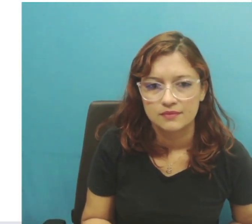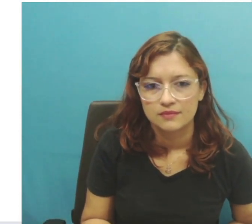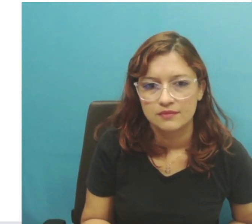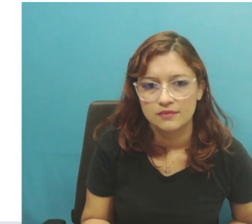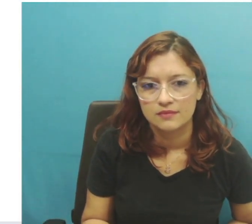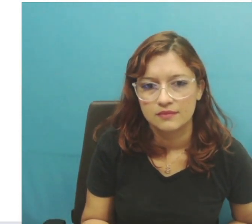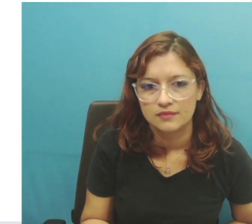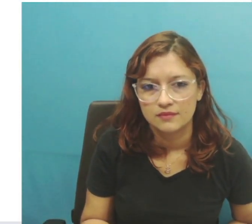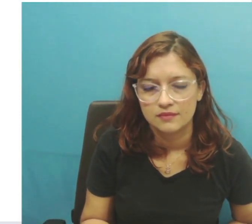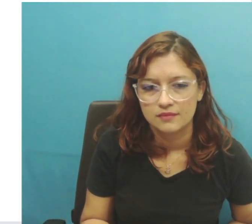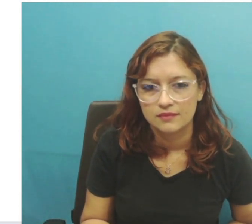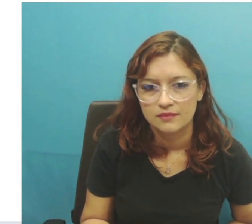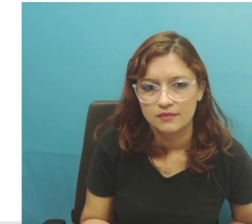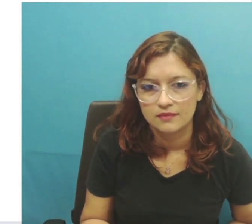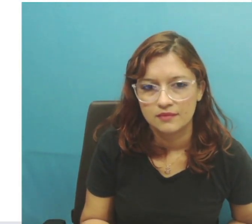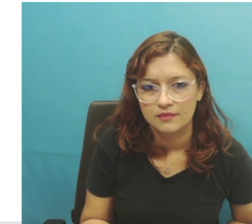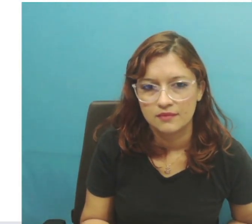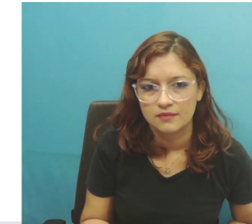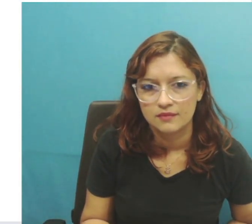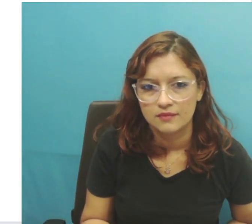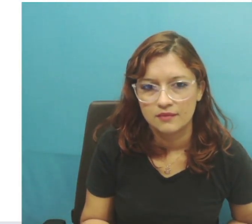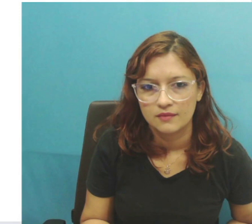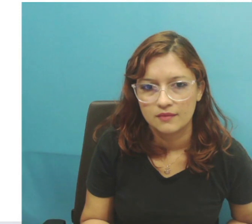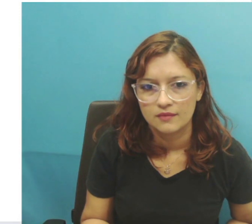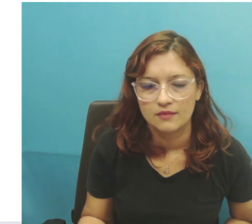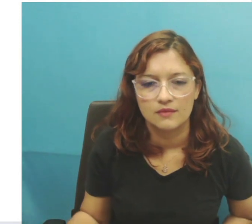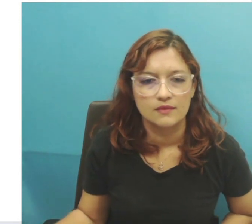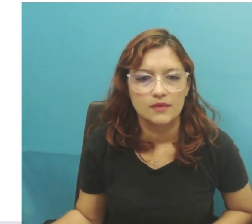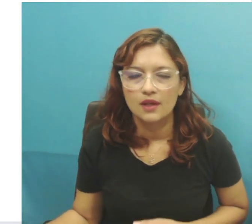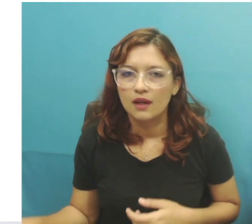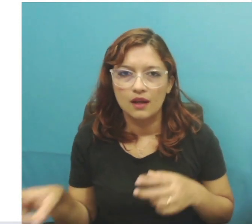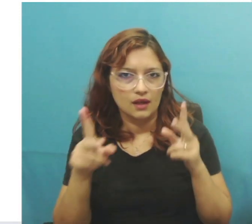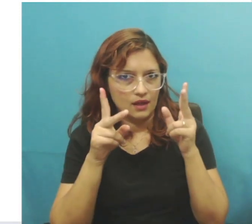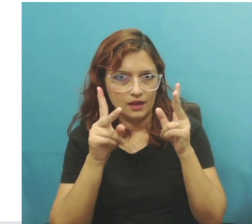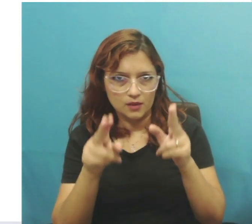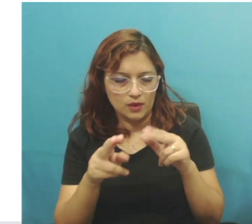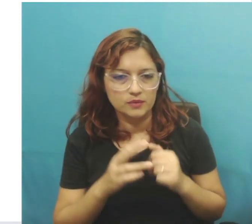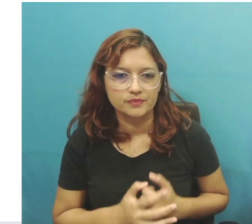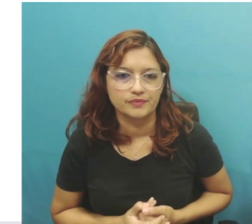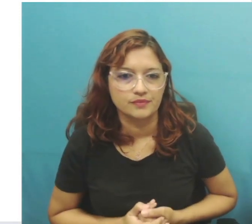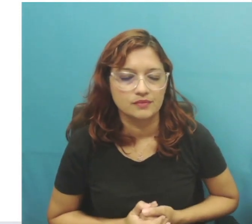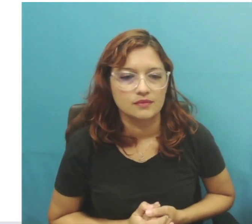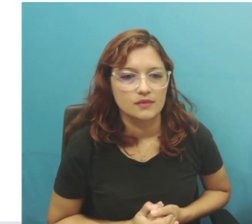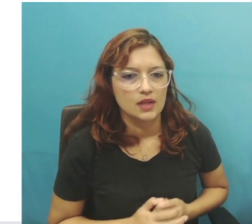E esse te está se referindo a você.